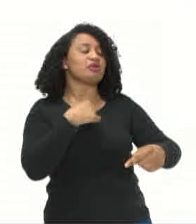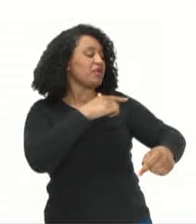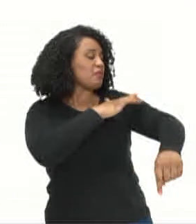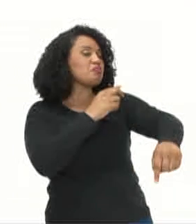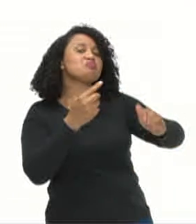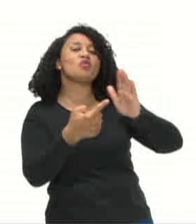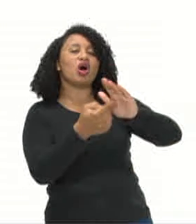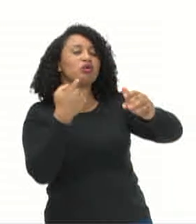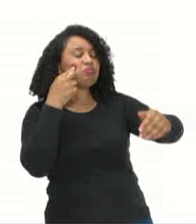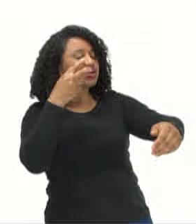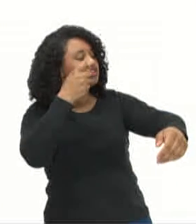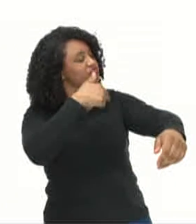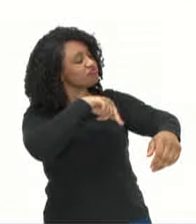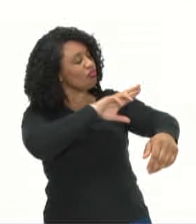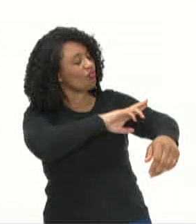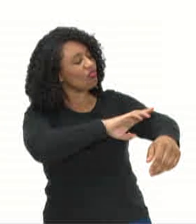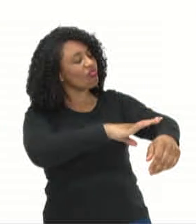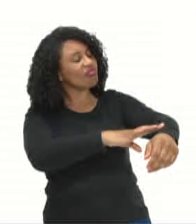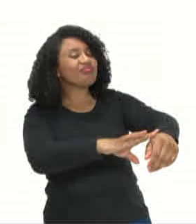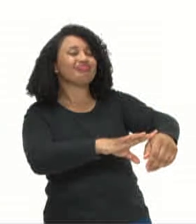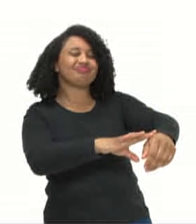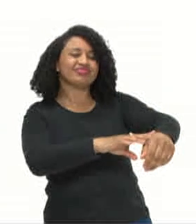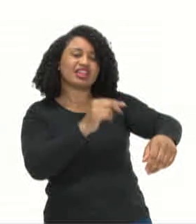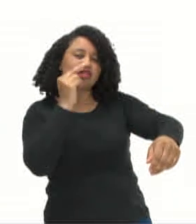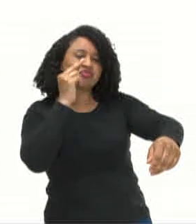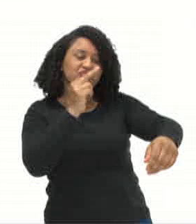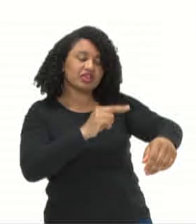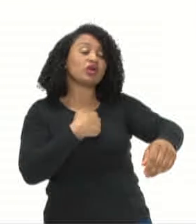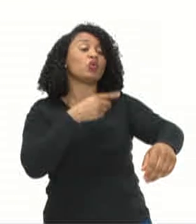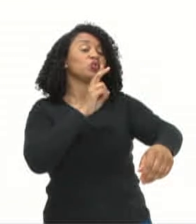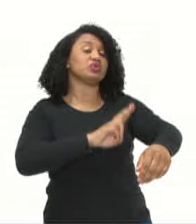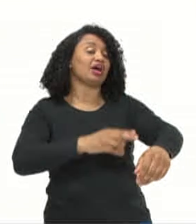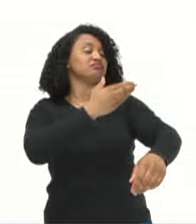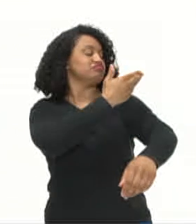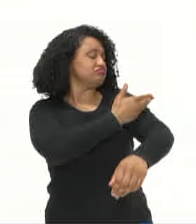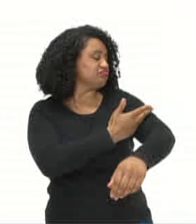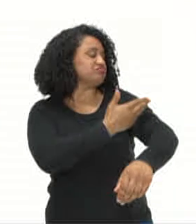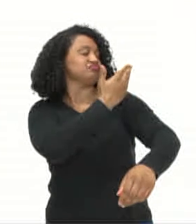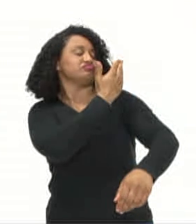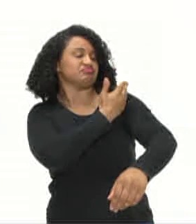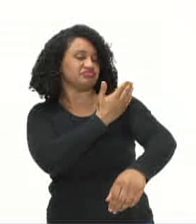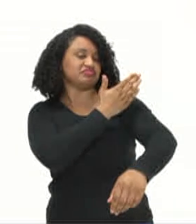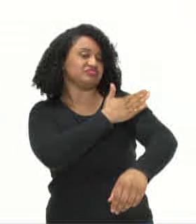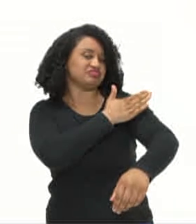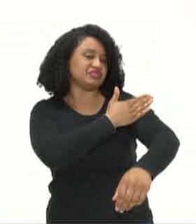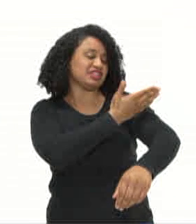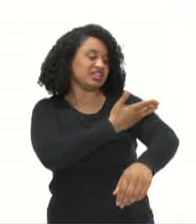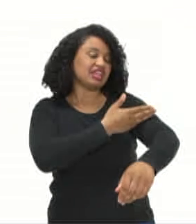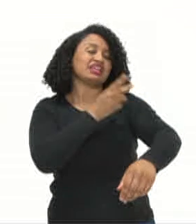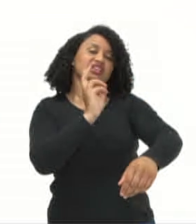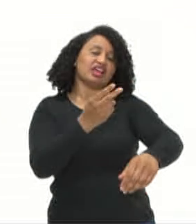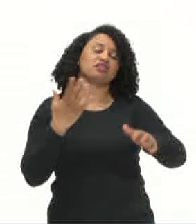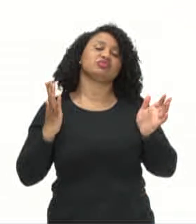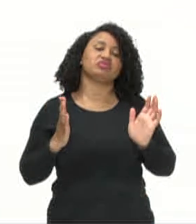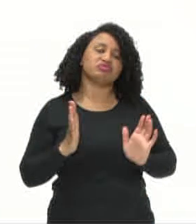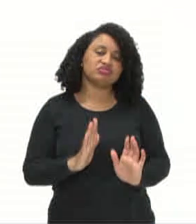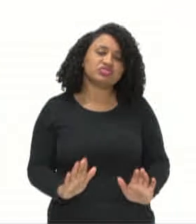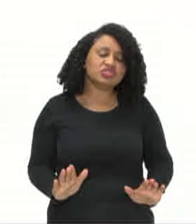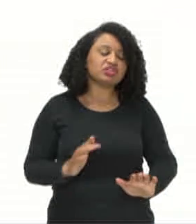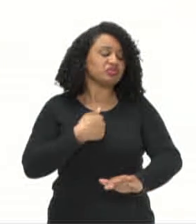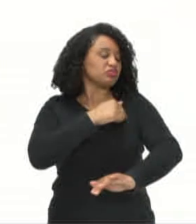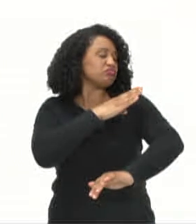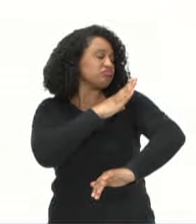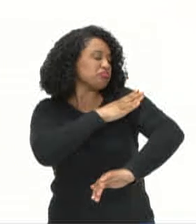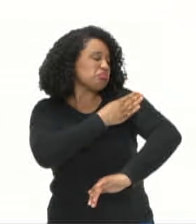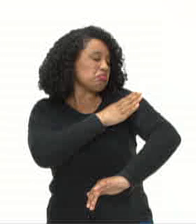nus, constantemente. Usava mangas curtas em todos os vestidos de casa, meio palmo